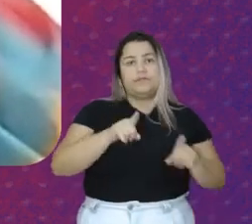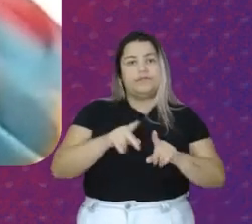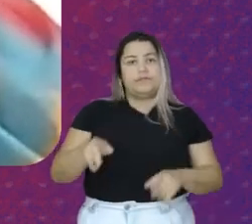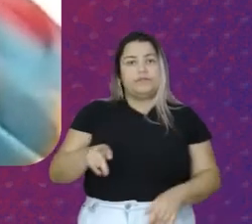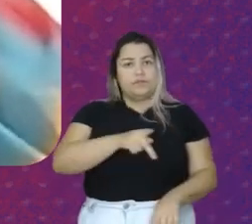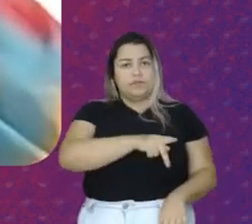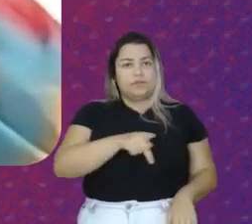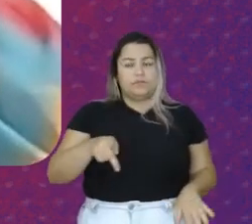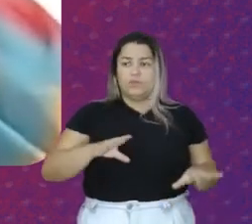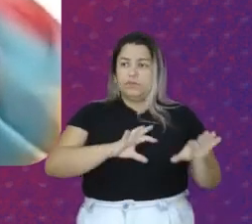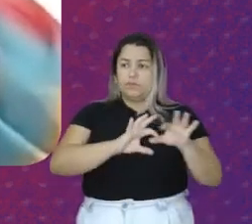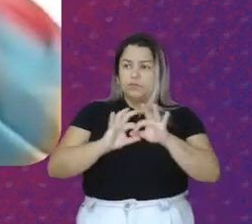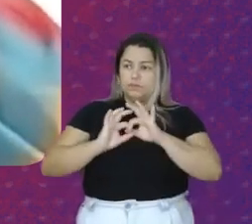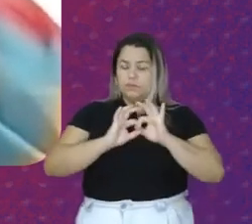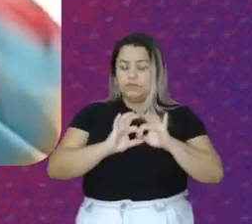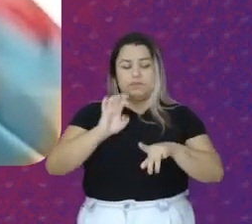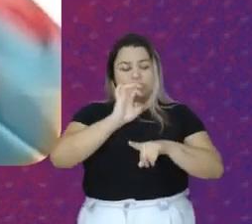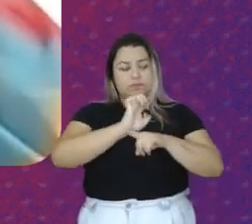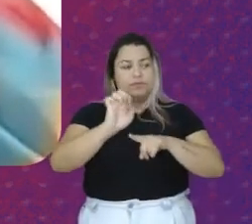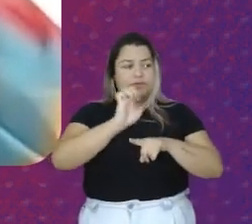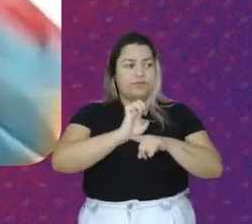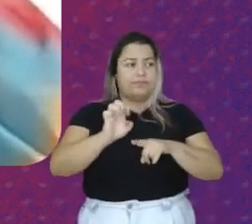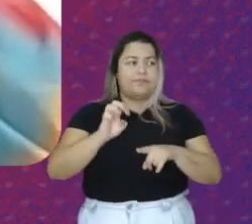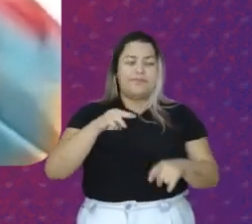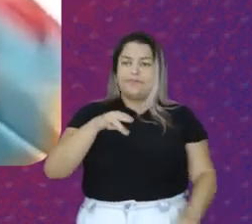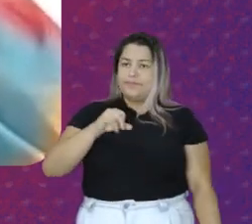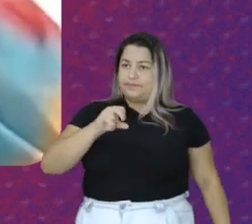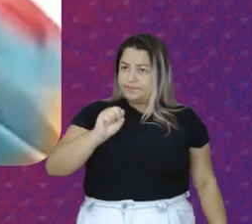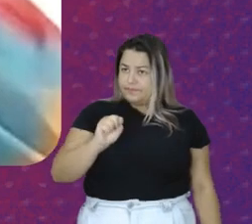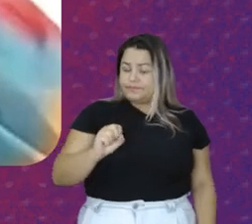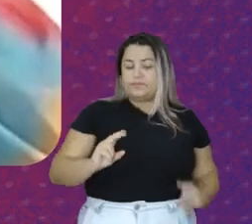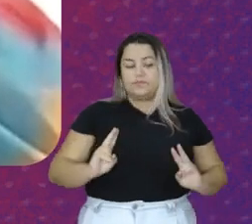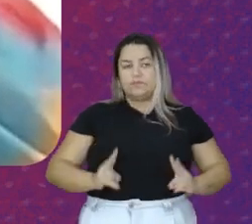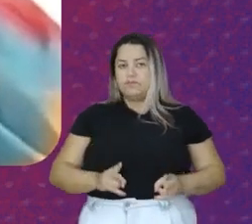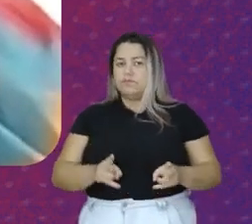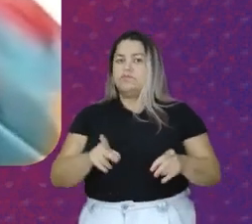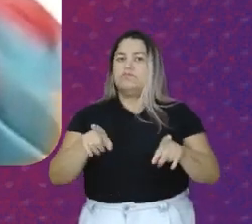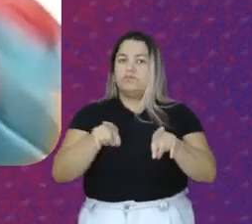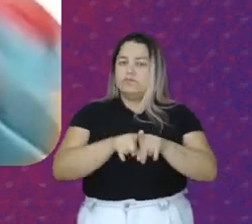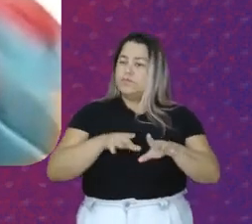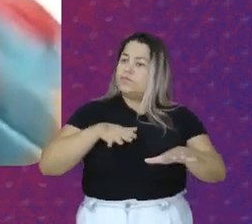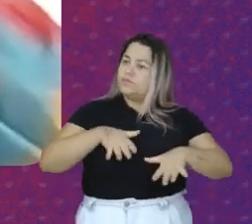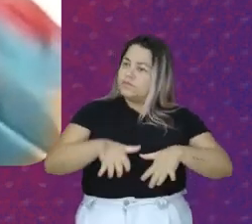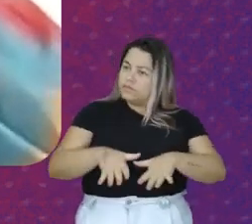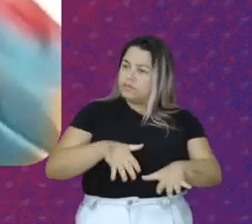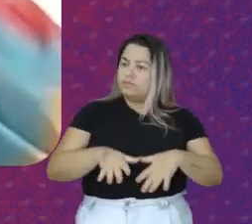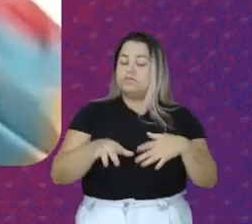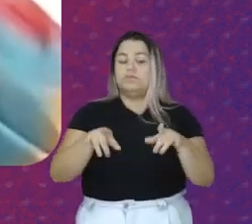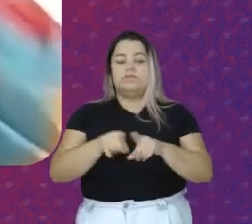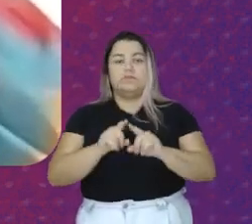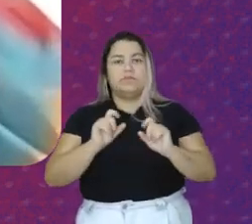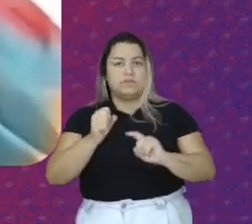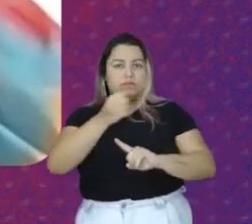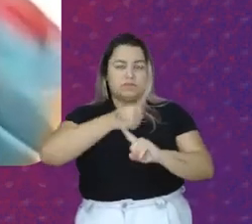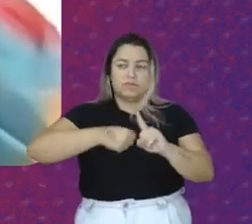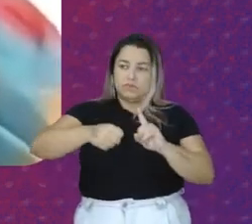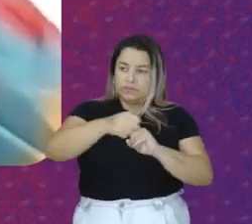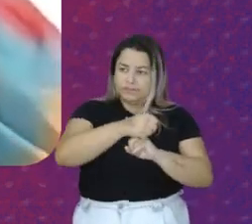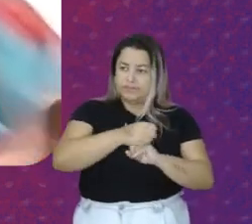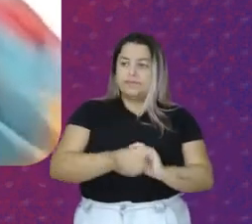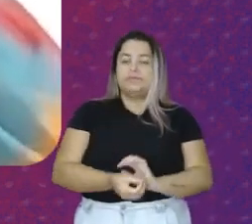da União Estadual dos Estudantes de Minas Gerais, sempre conciliando a luta do movimento estudantil com os movimentos sociais em